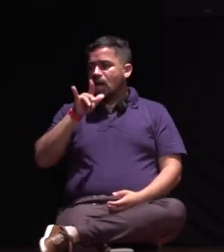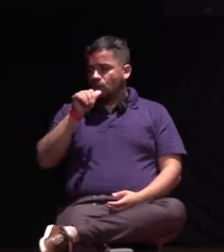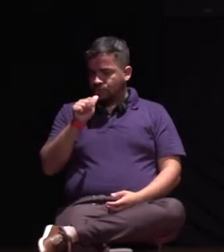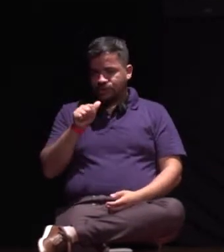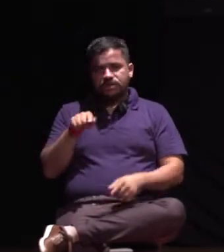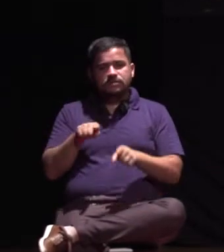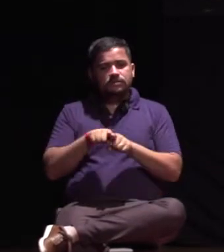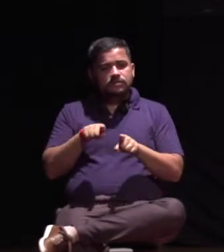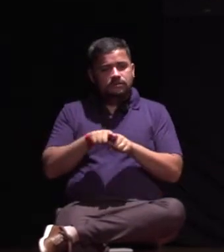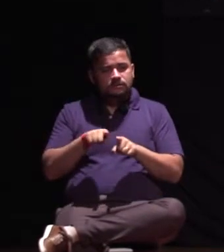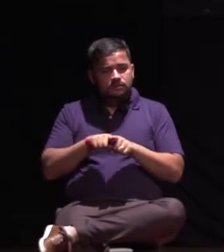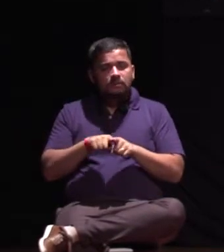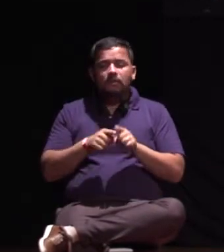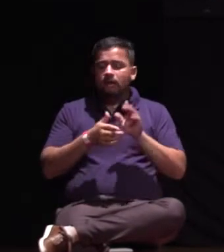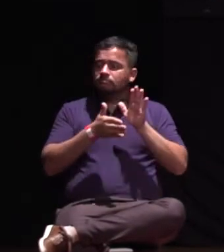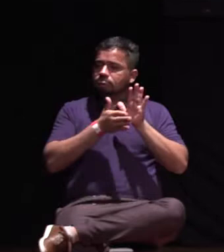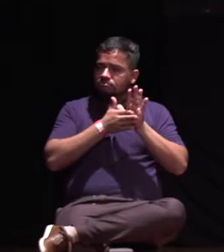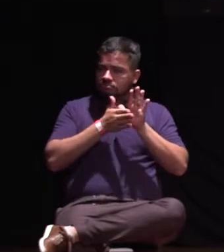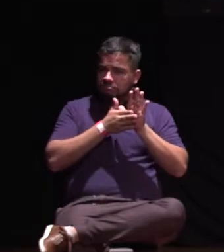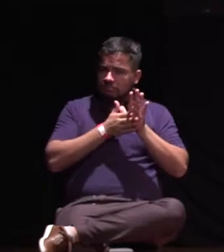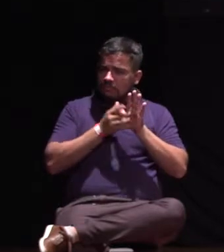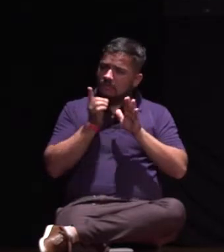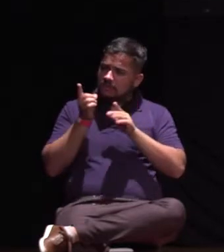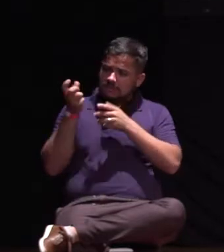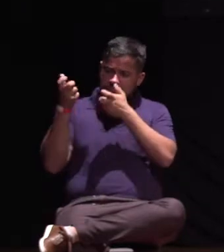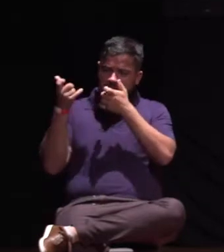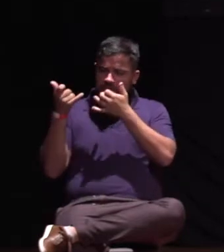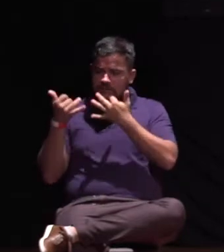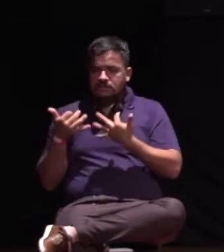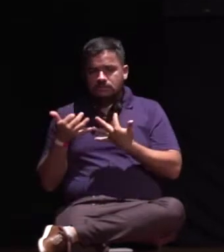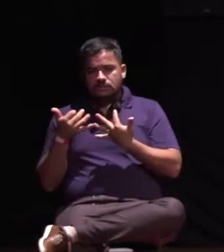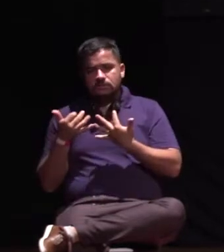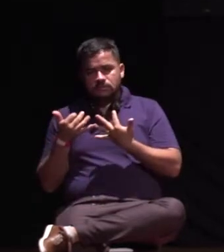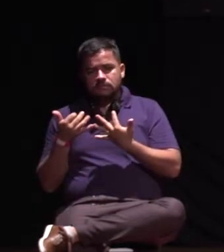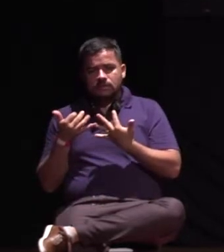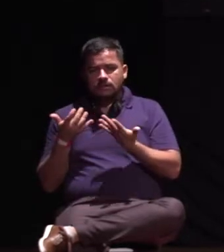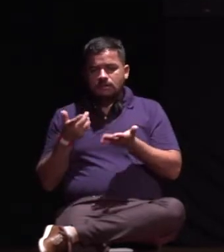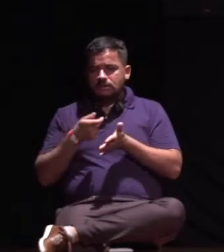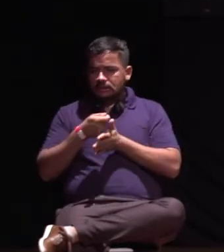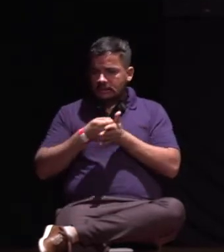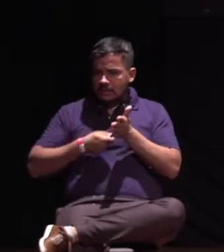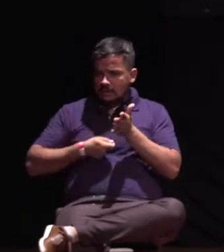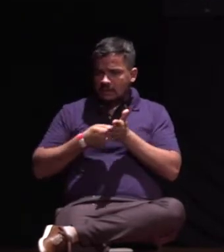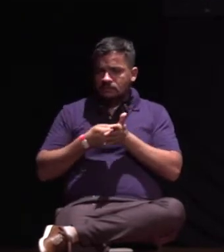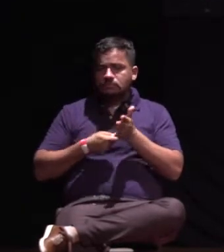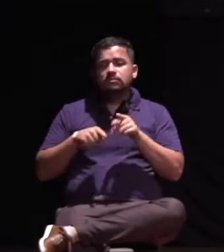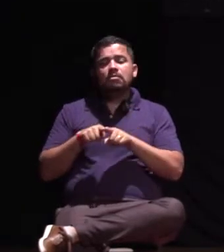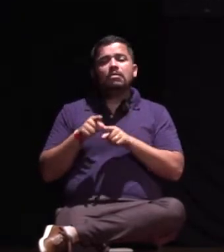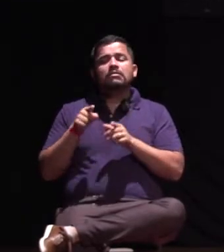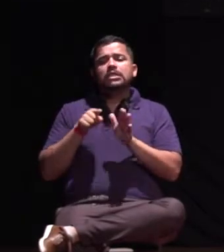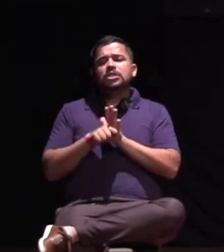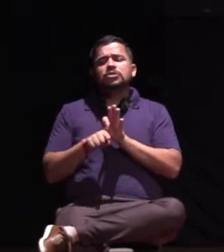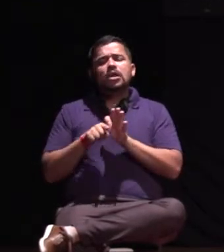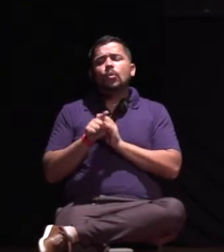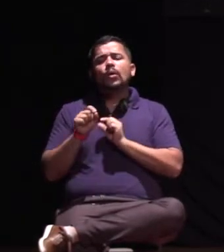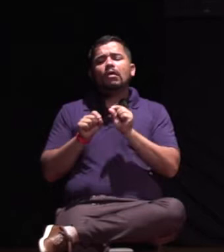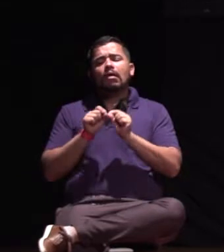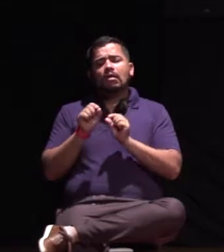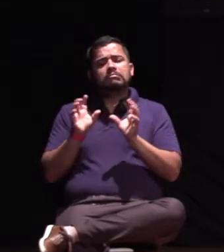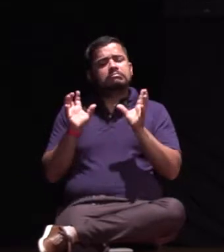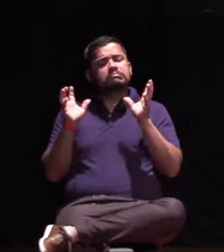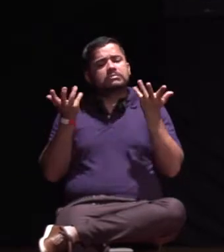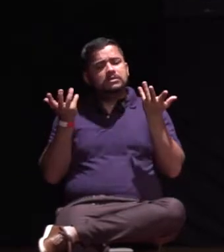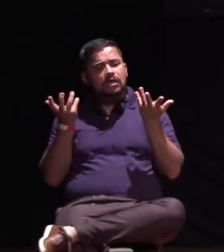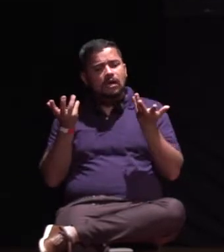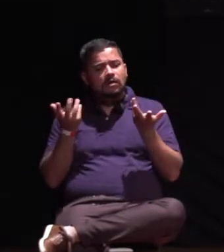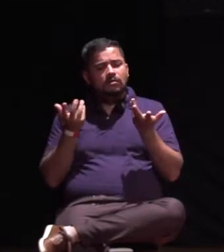né, em algumas das propostas que você apresentou, também trazendo o paratexto do que, questionando o que seria esse espetáculo, esse